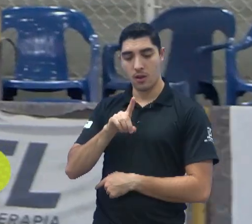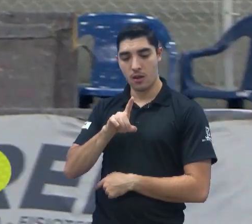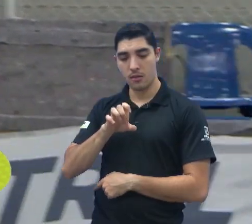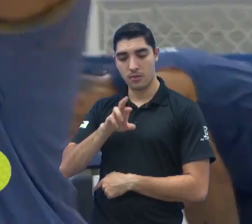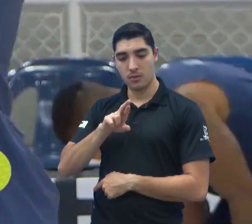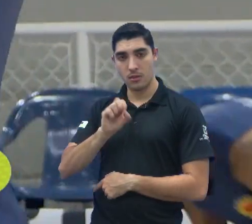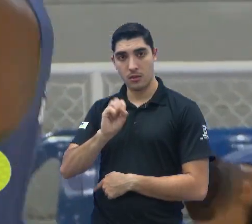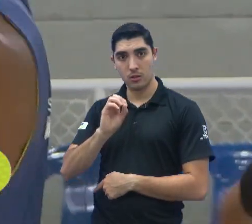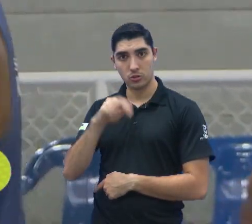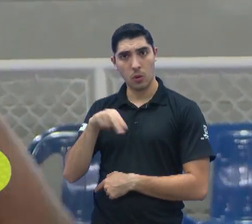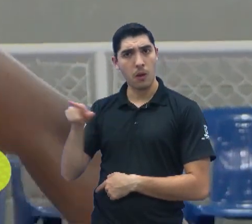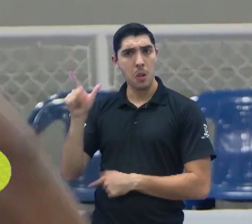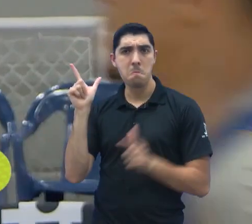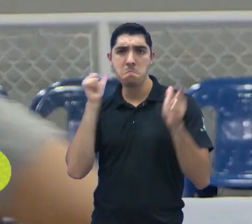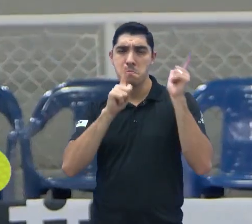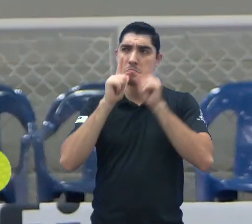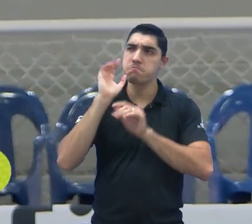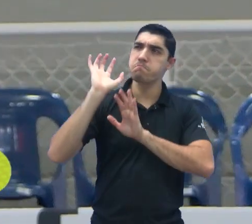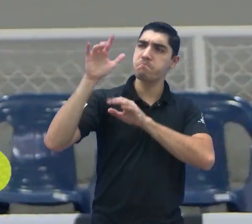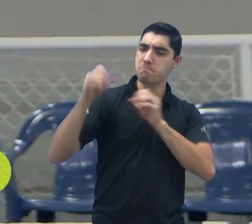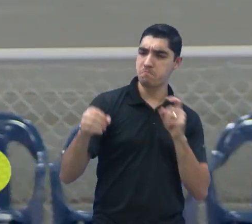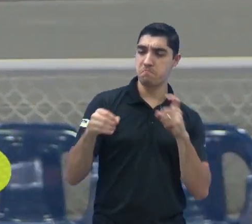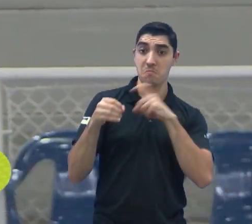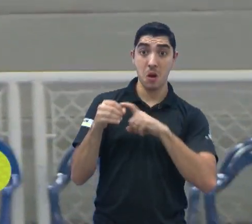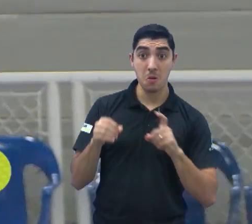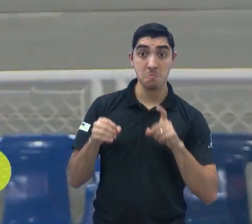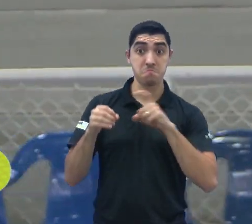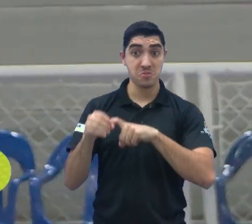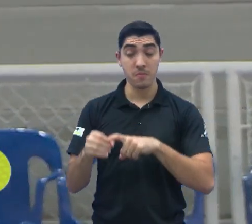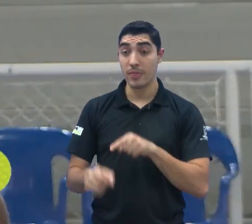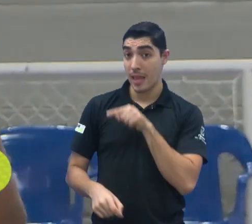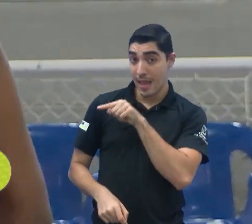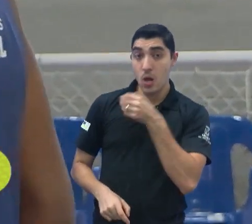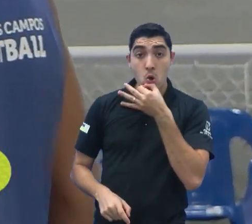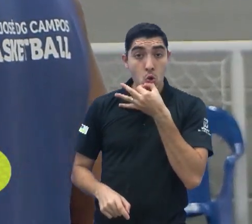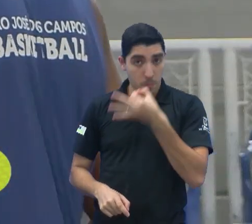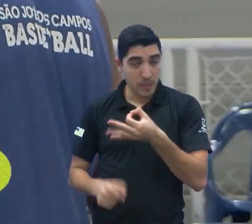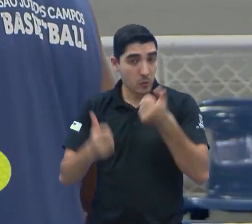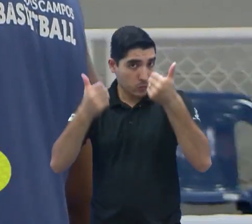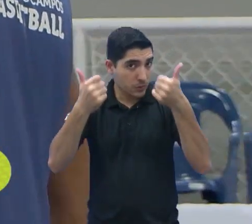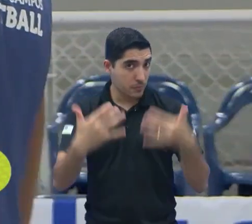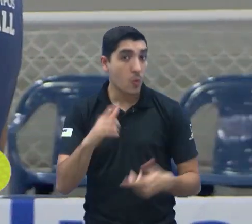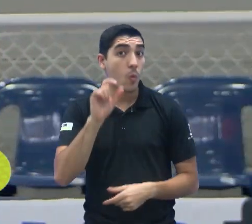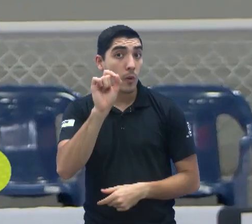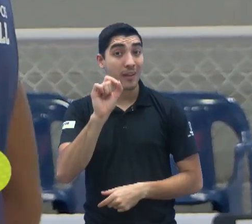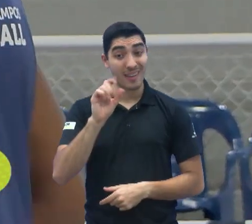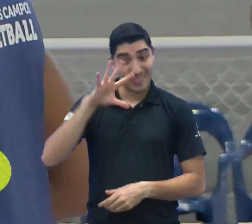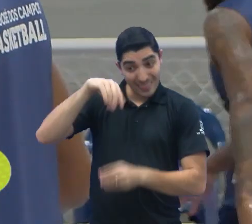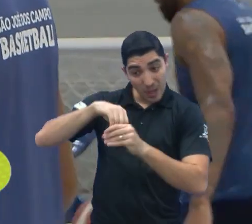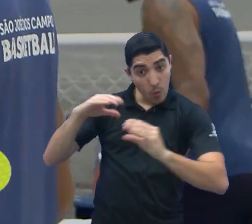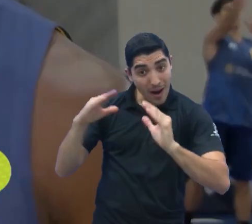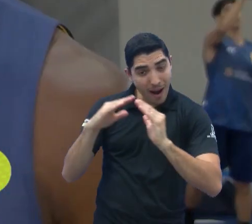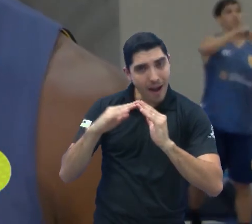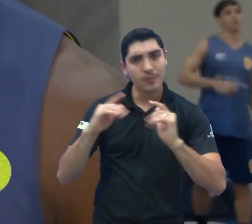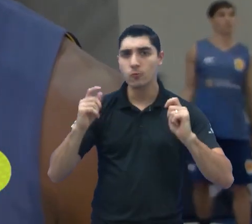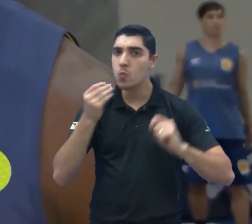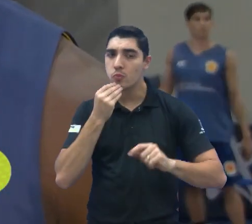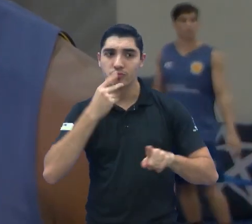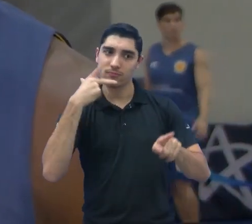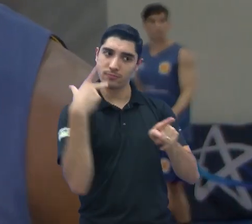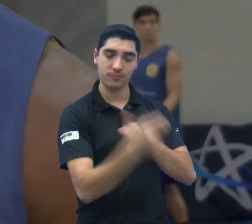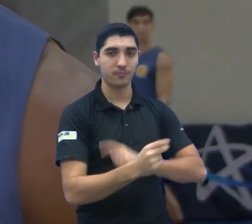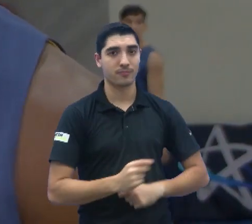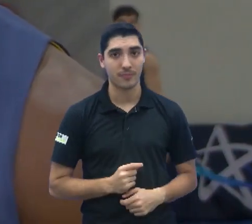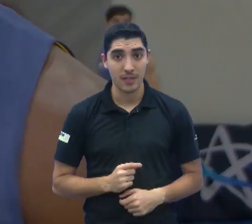Líder na eficiência dentro de quadra, o pivôzão entende que os jogos em casa podem desequilibrar a favor do São José. Jogar em